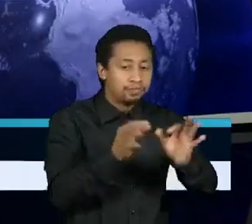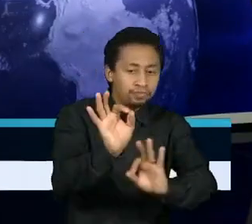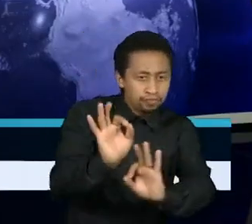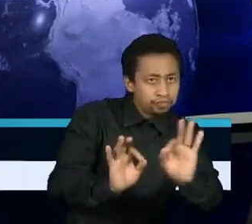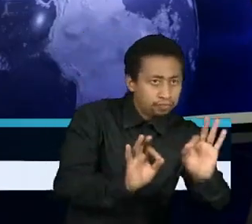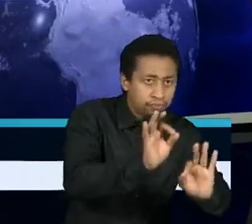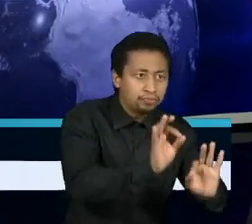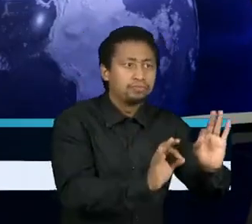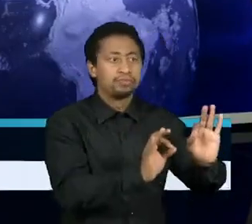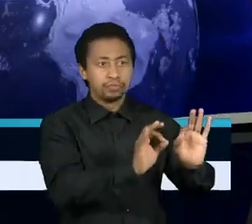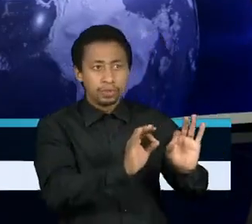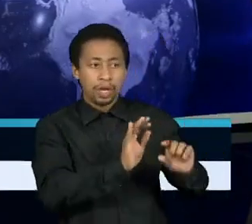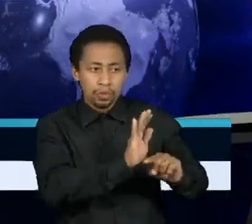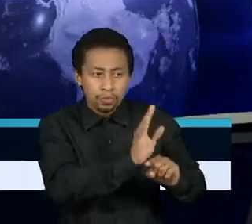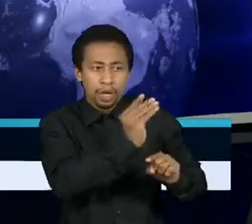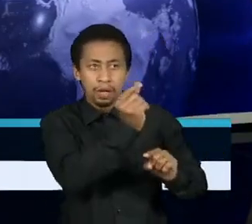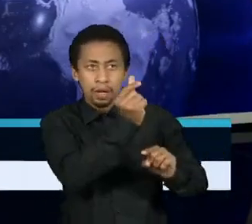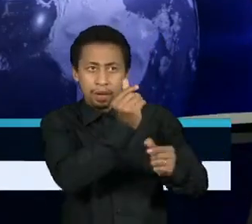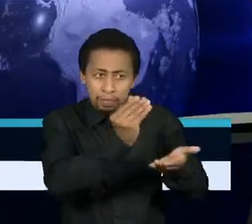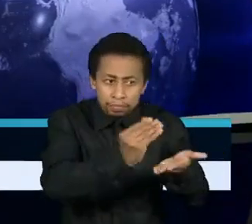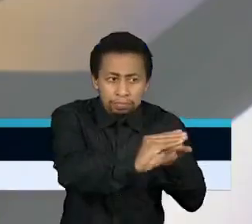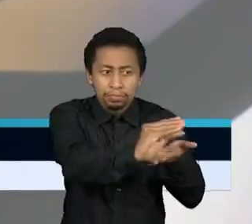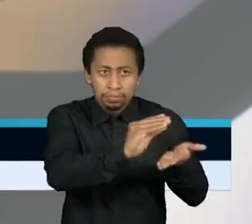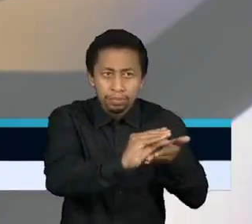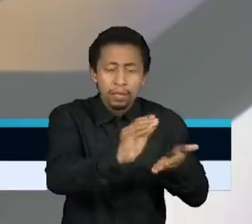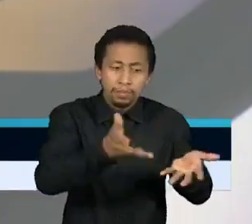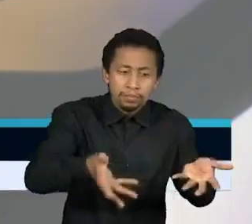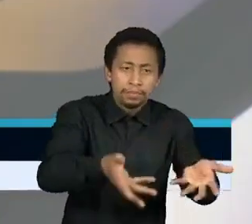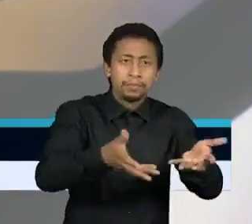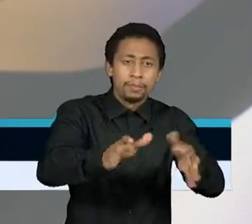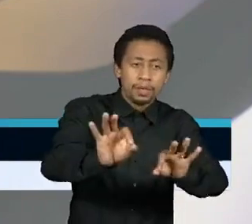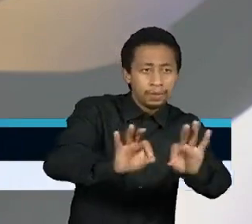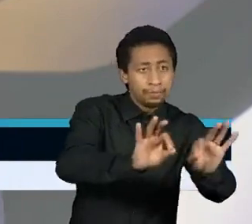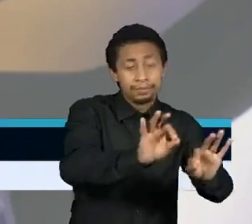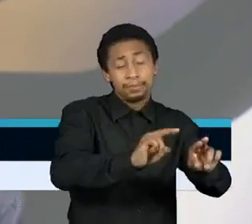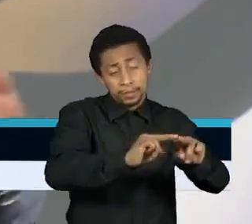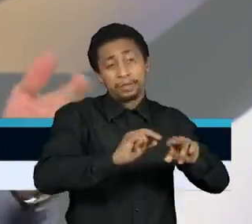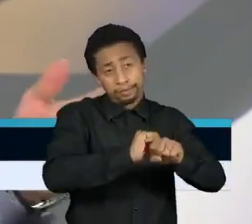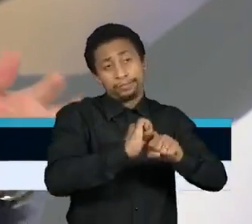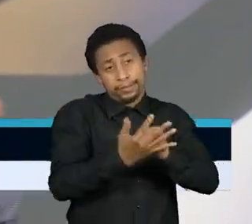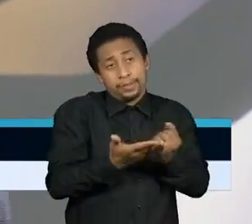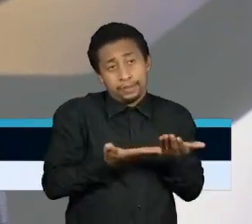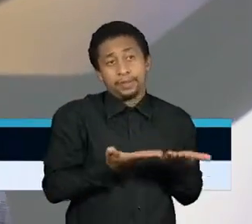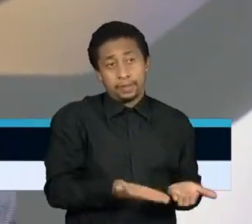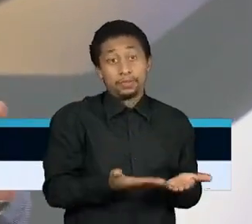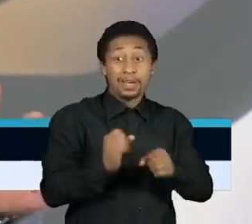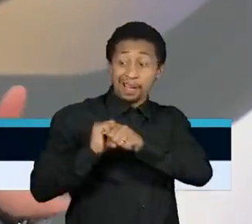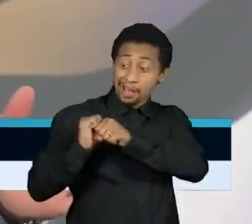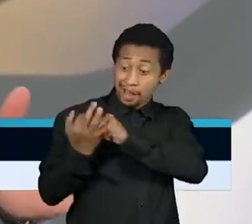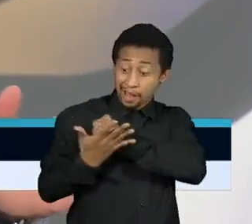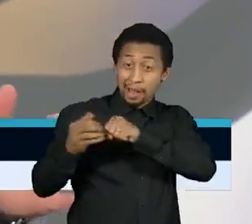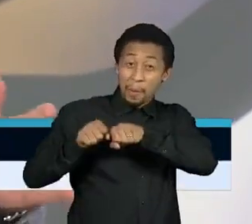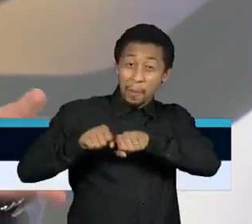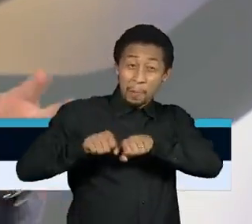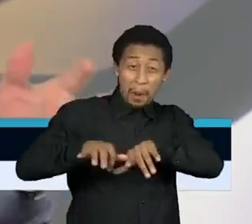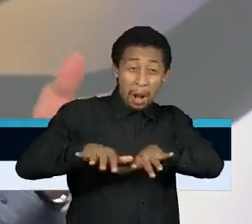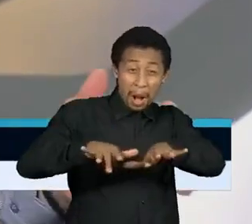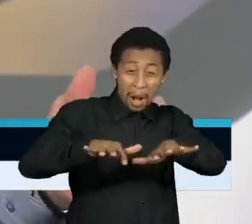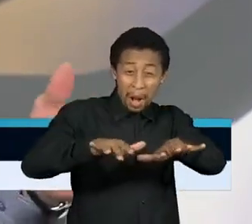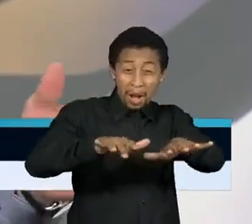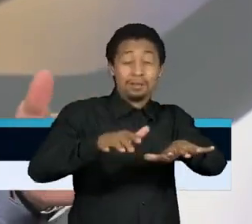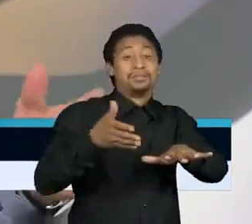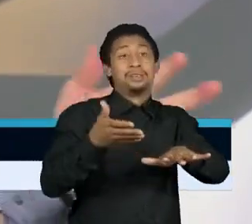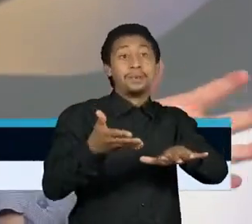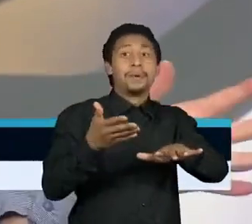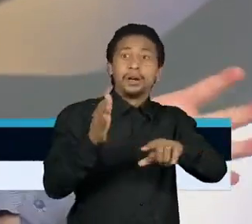dar conta do que ainda falta dar conta durante da pandemia, né? A pandemia, por exemplo, a Covid longa, a